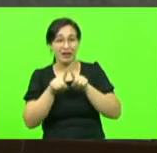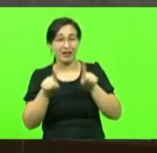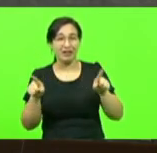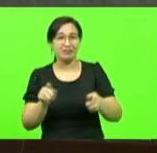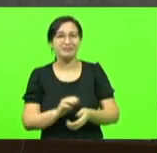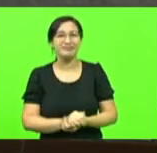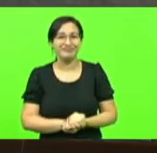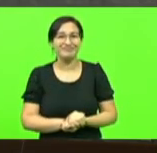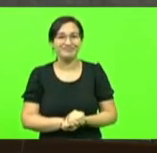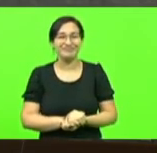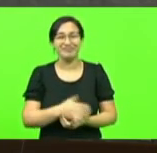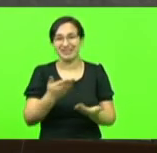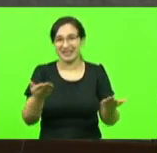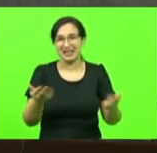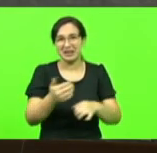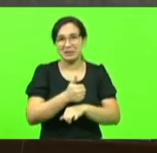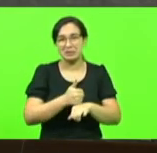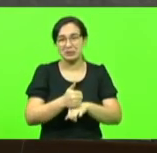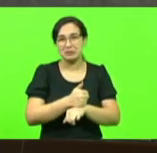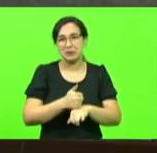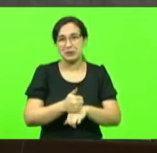dos profissionais.